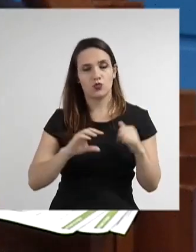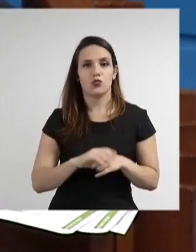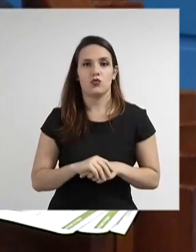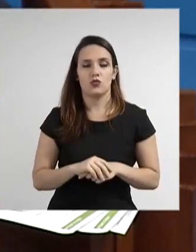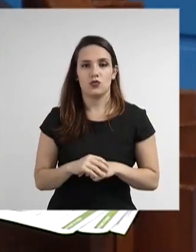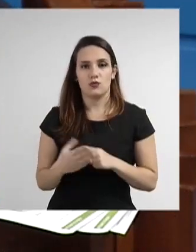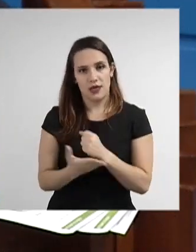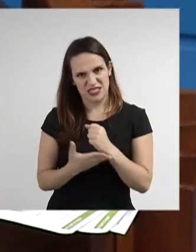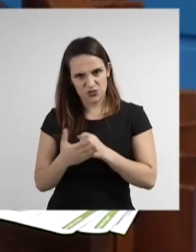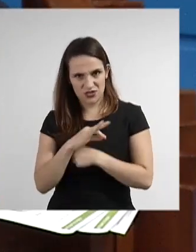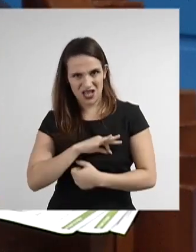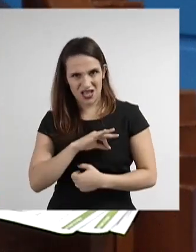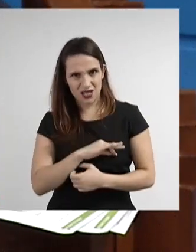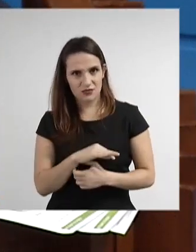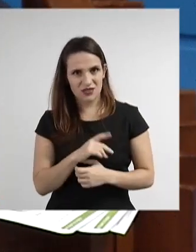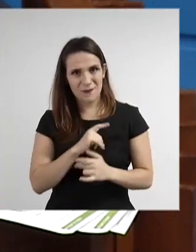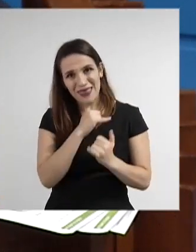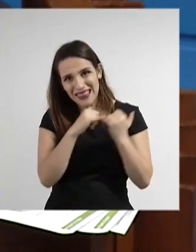a